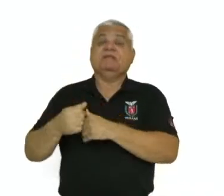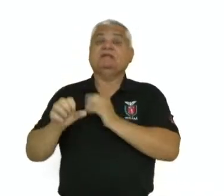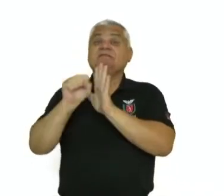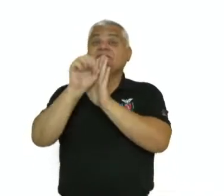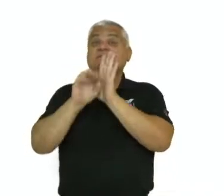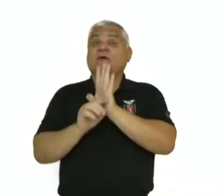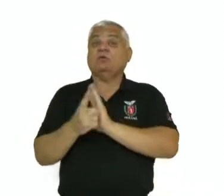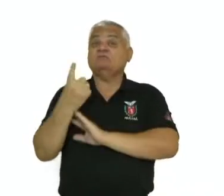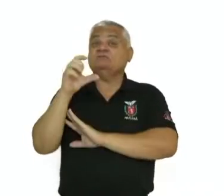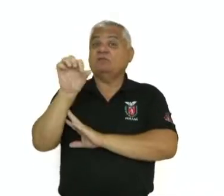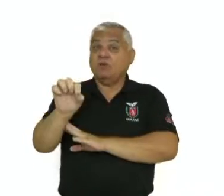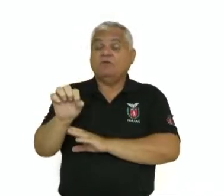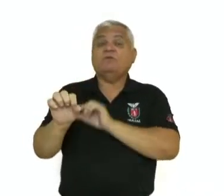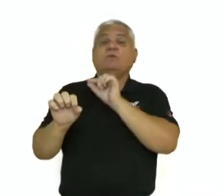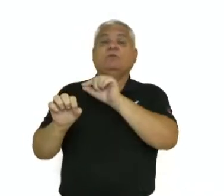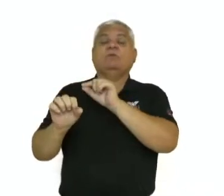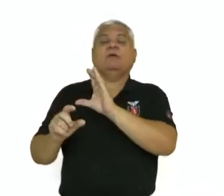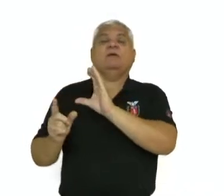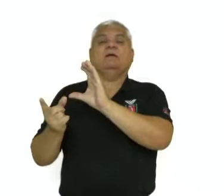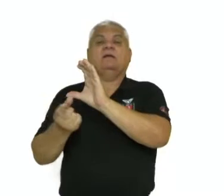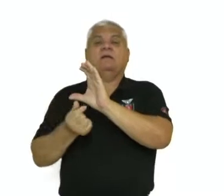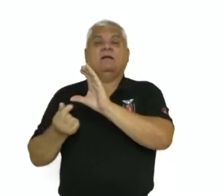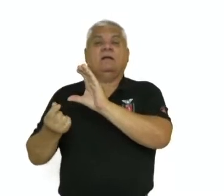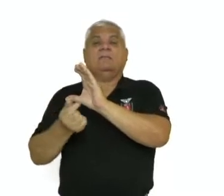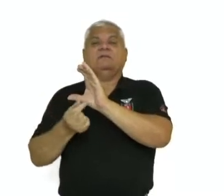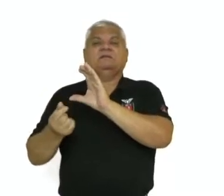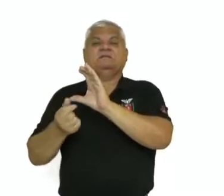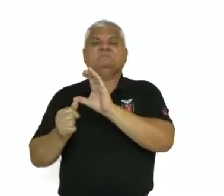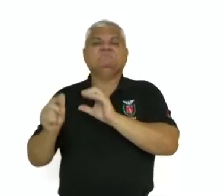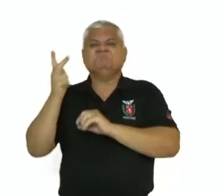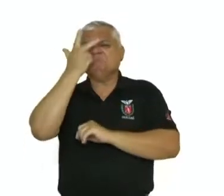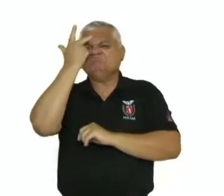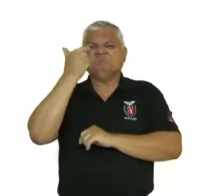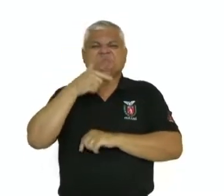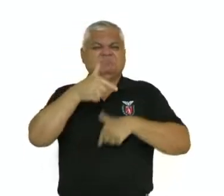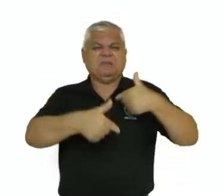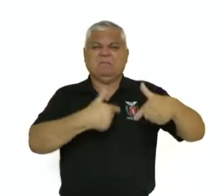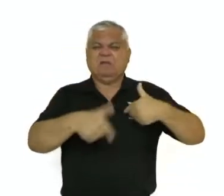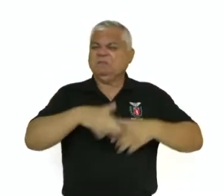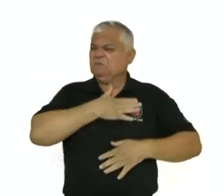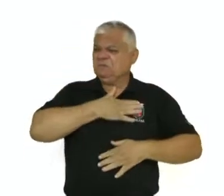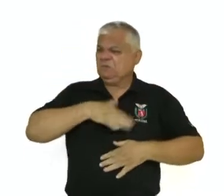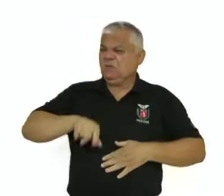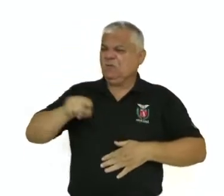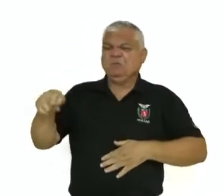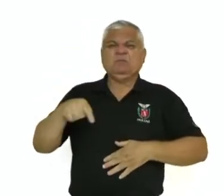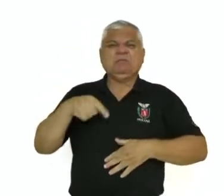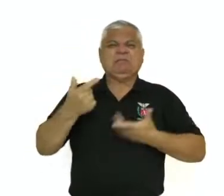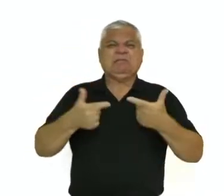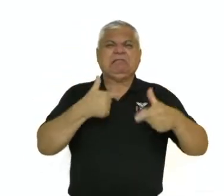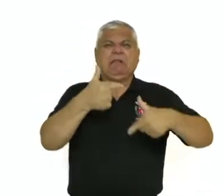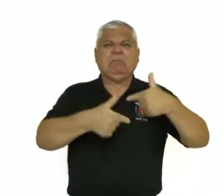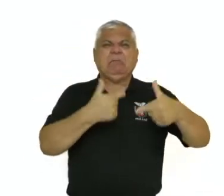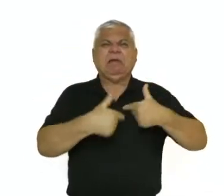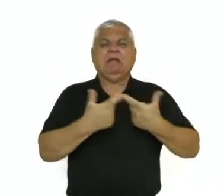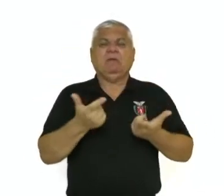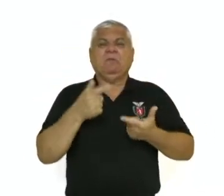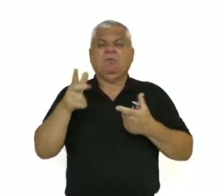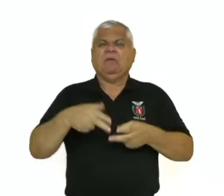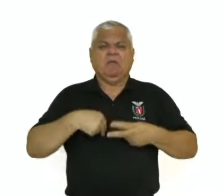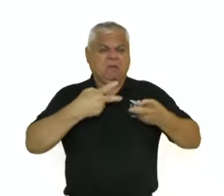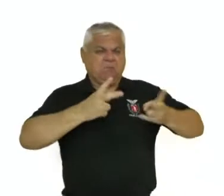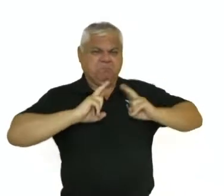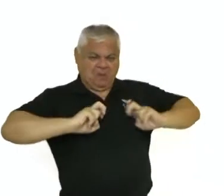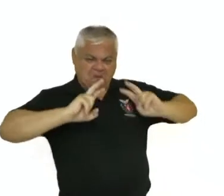XIX, o capitalismo não estava agradando aos trabalhadores europeus. Em razão da condição de exploração em que